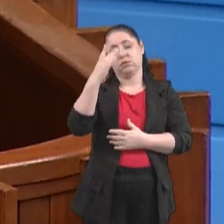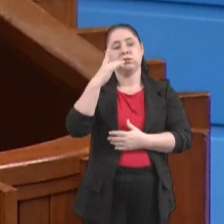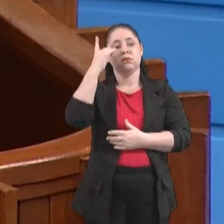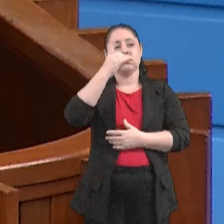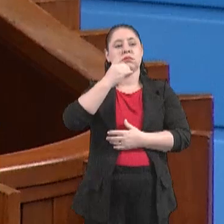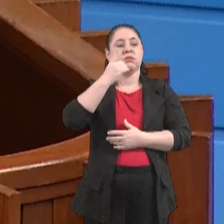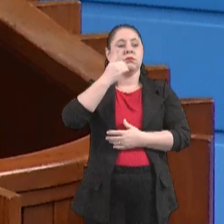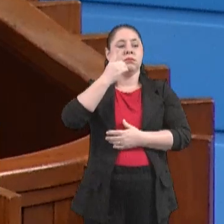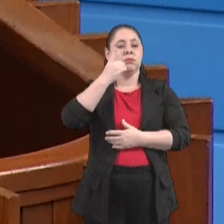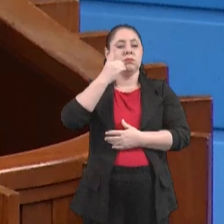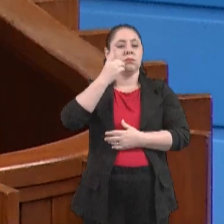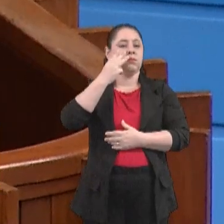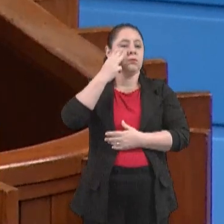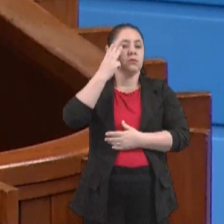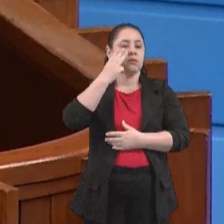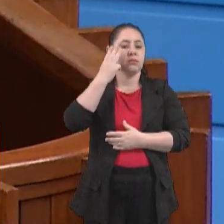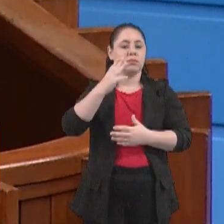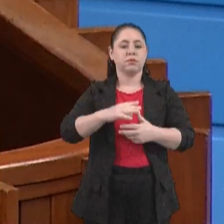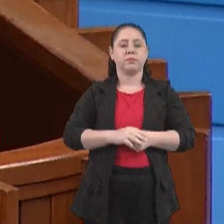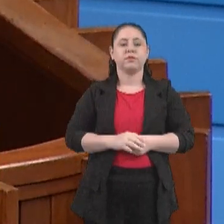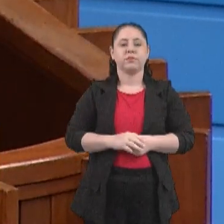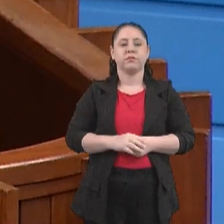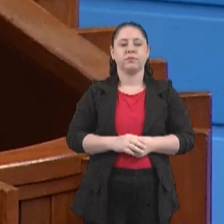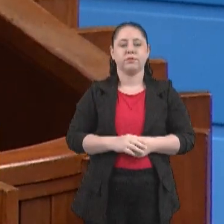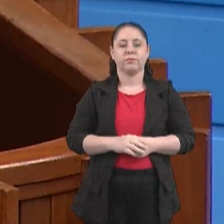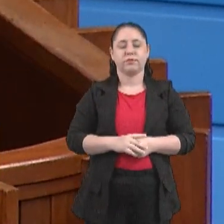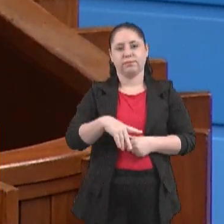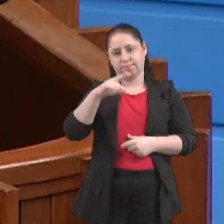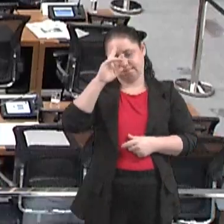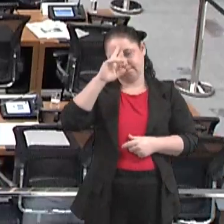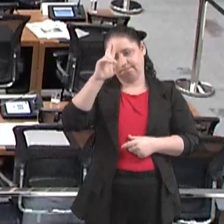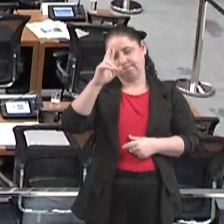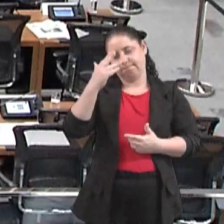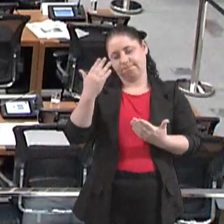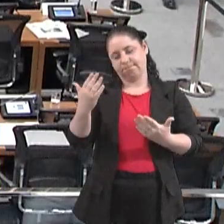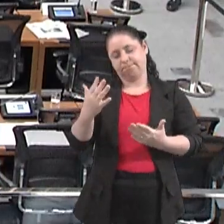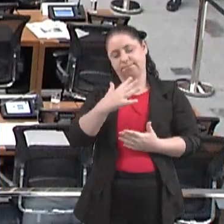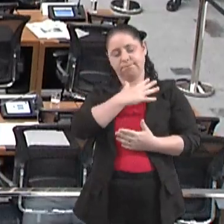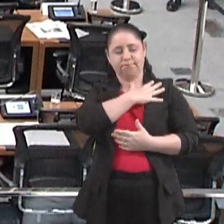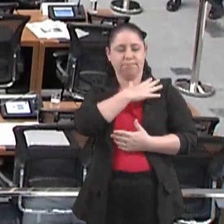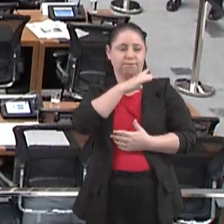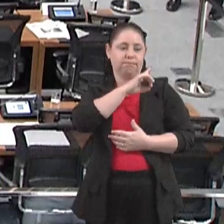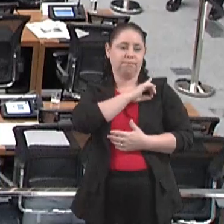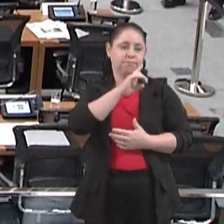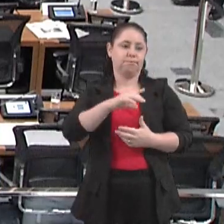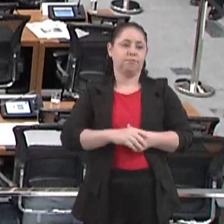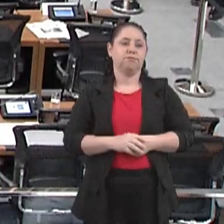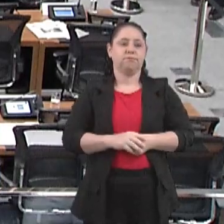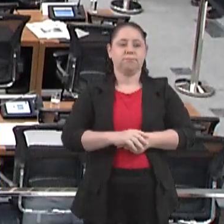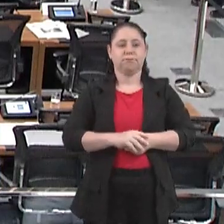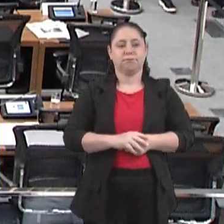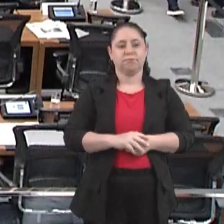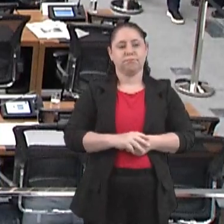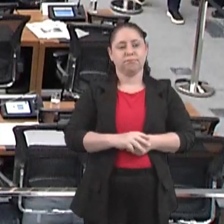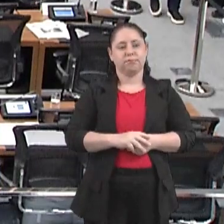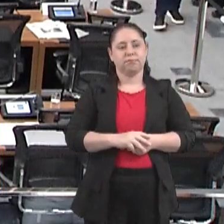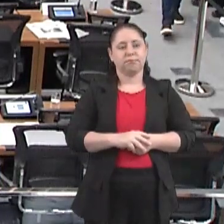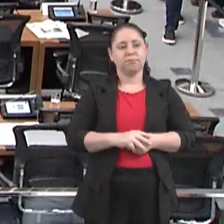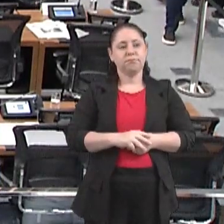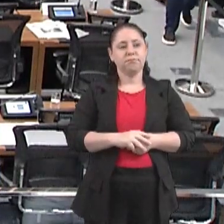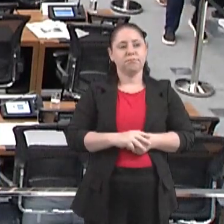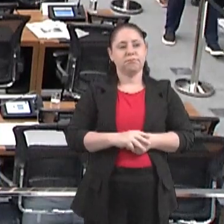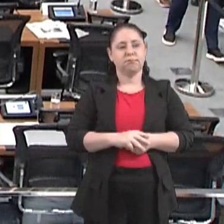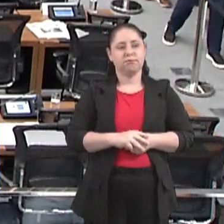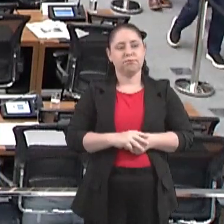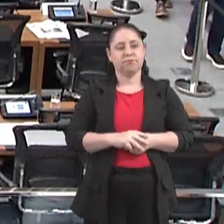deputada Mara. Permita-me uma parte. Com certeza, meu líder, Coronel Davi.